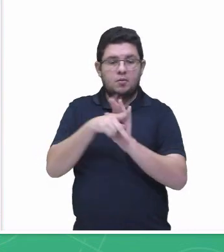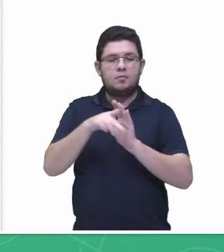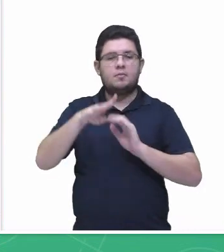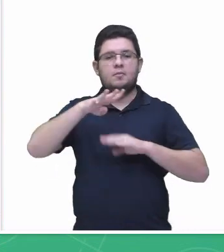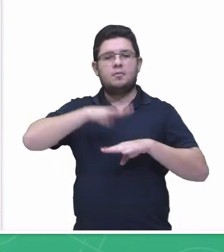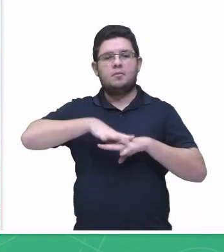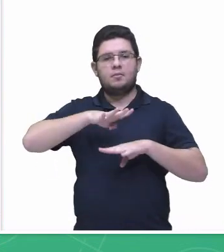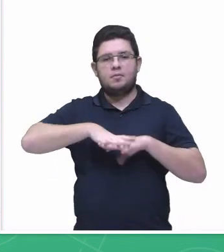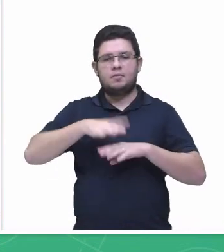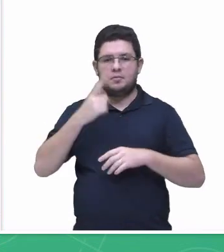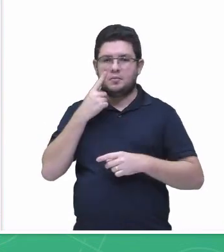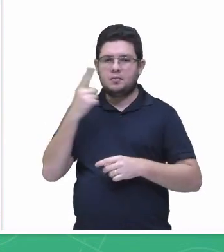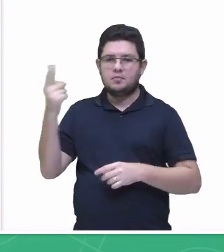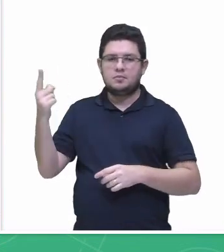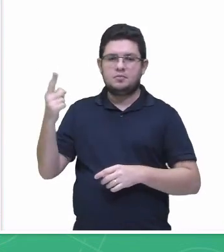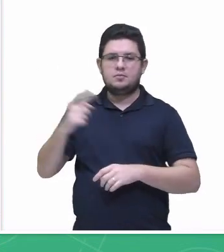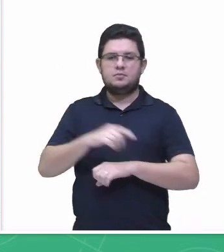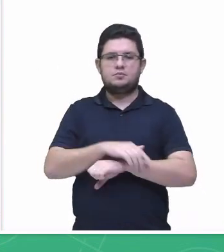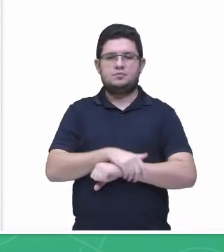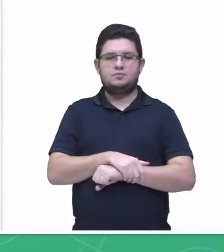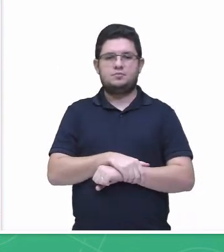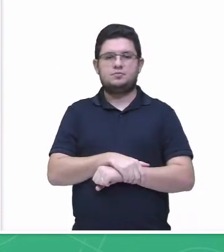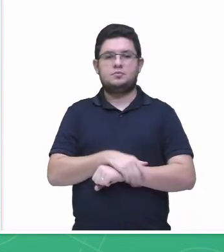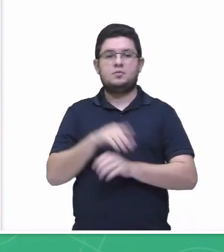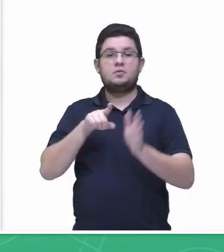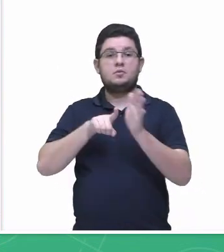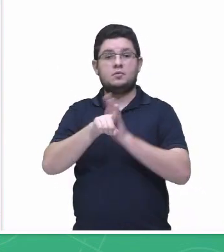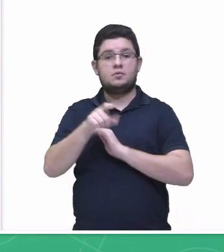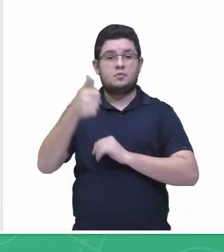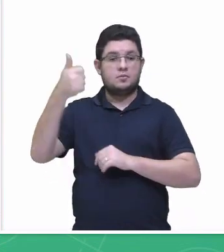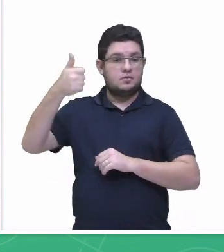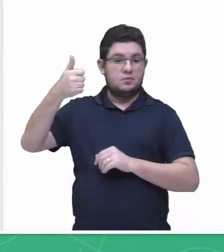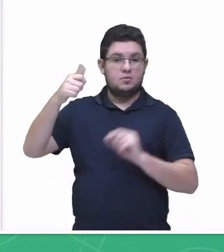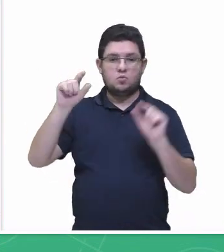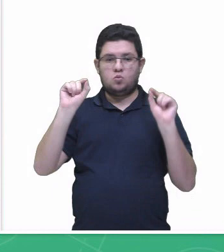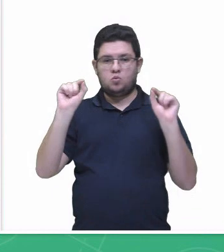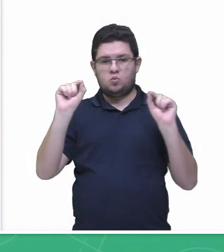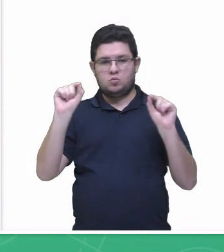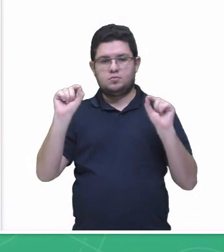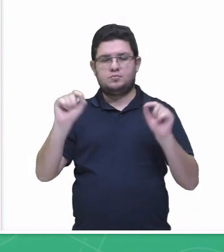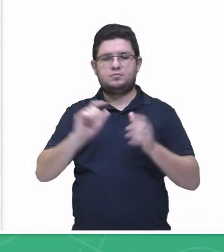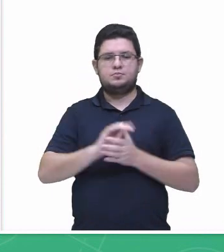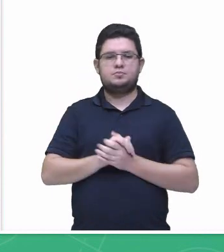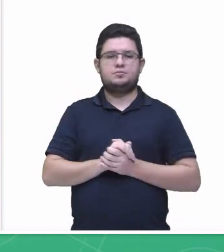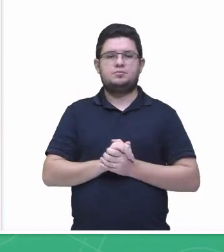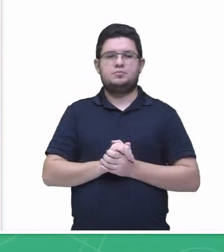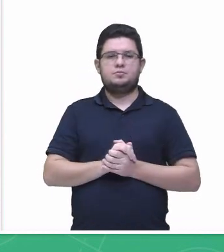aqui no quadro. Nossa primeira questão temos o seguinte.